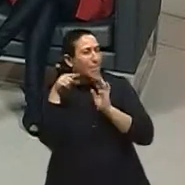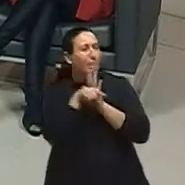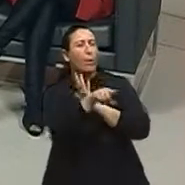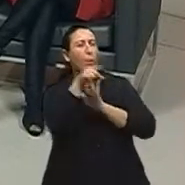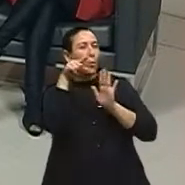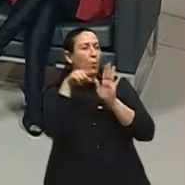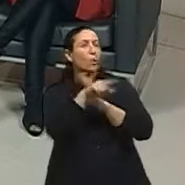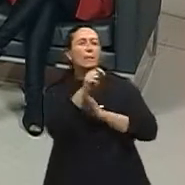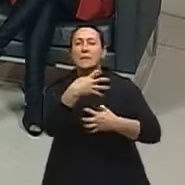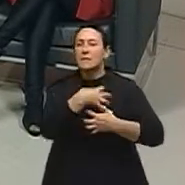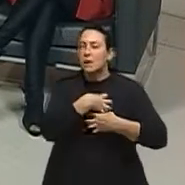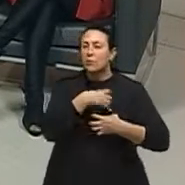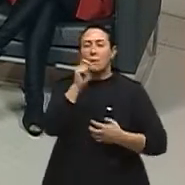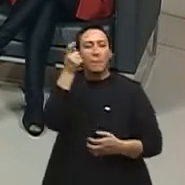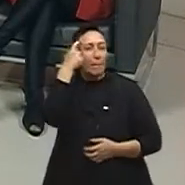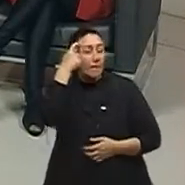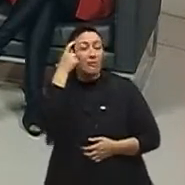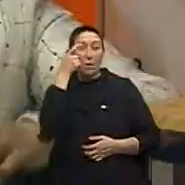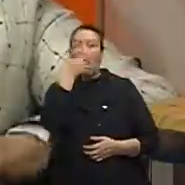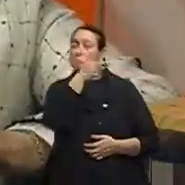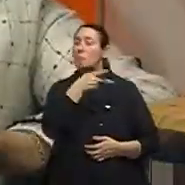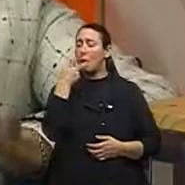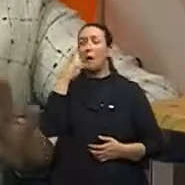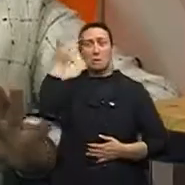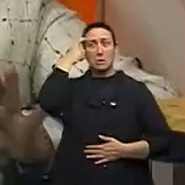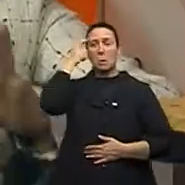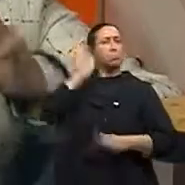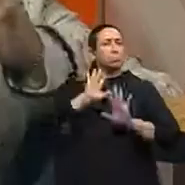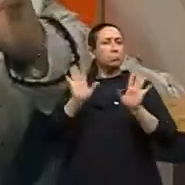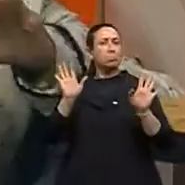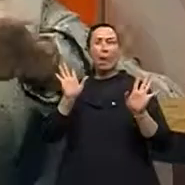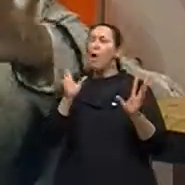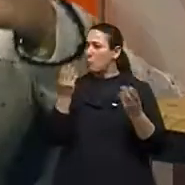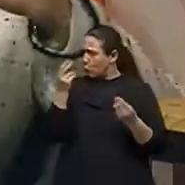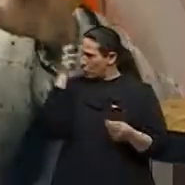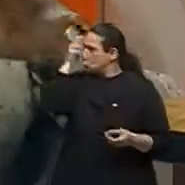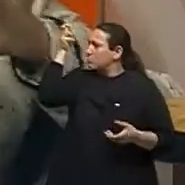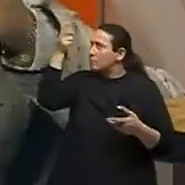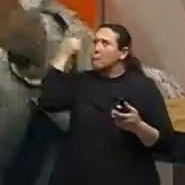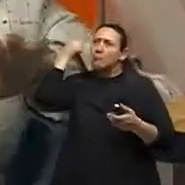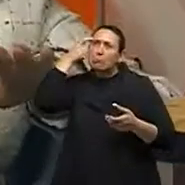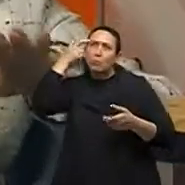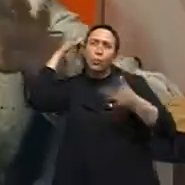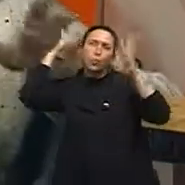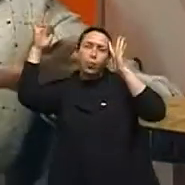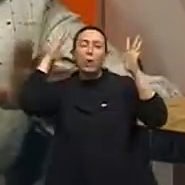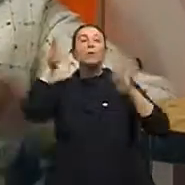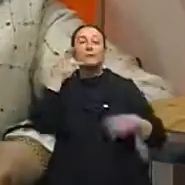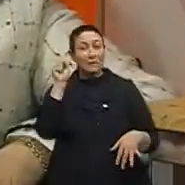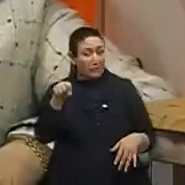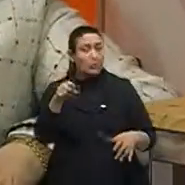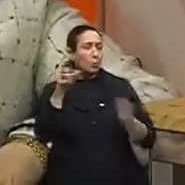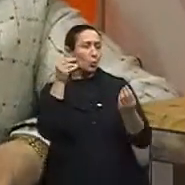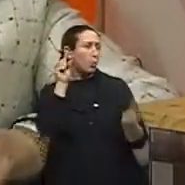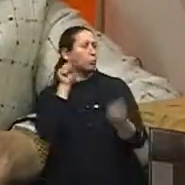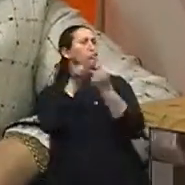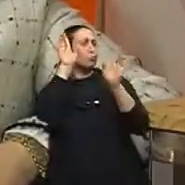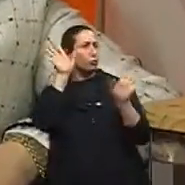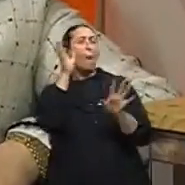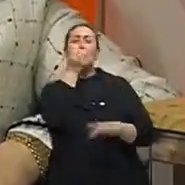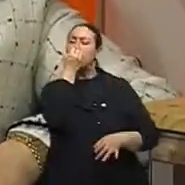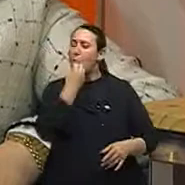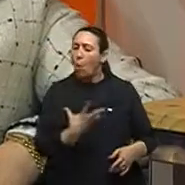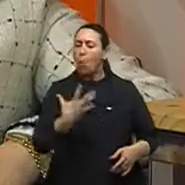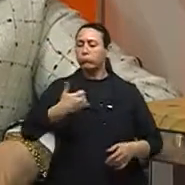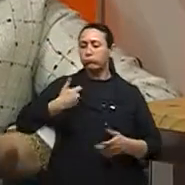bom maravilhoso um período ótimo da vida bem intelectualizado bem intelectualizado racionalizado objetivo quando